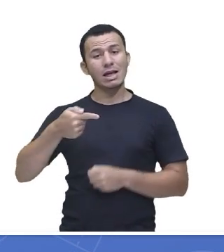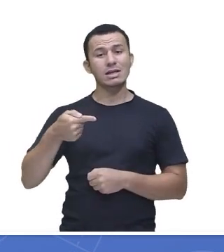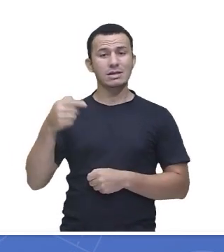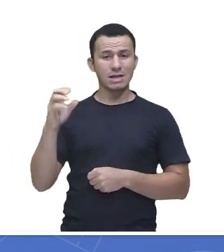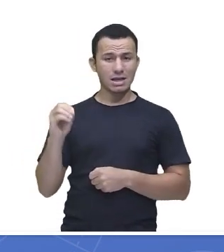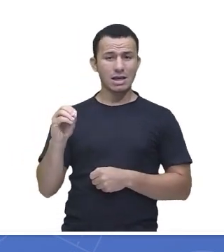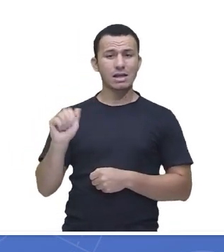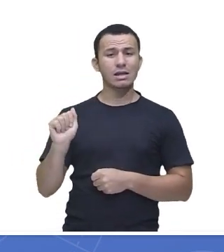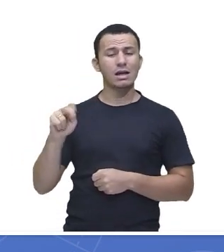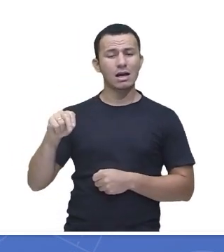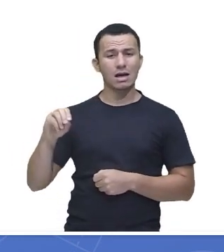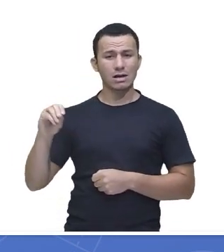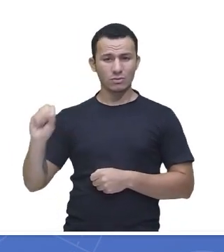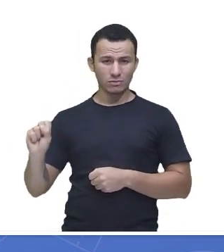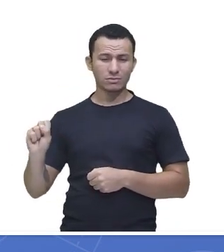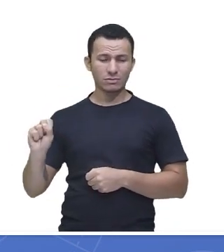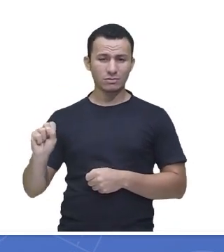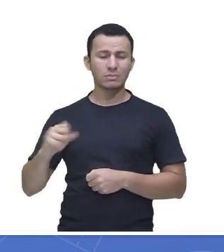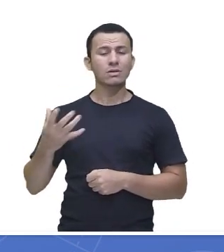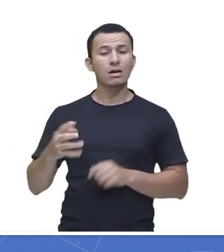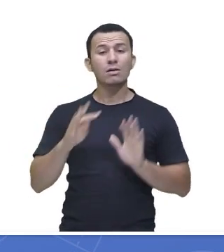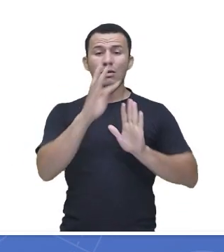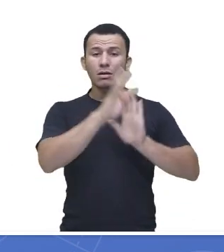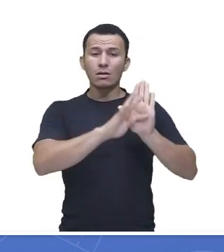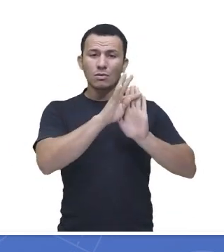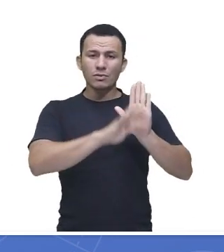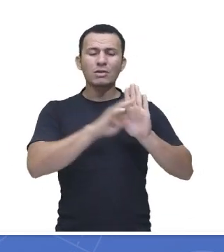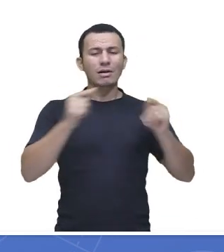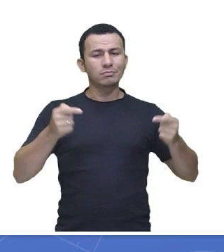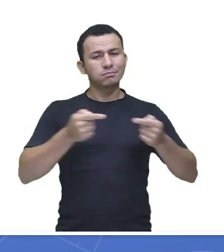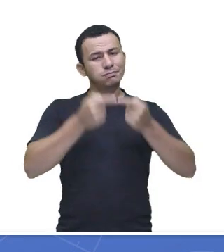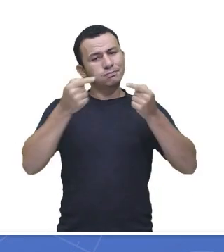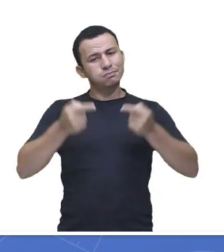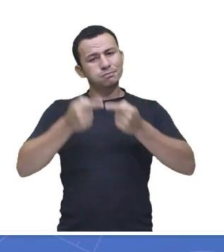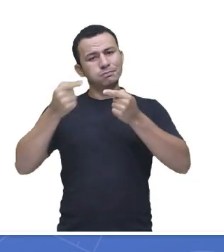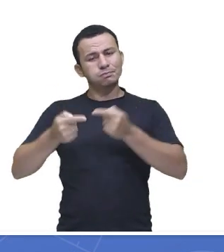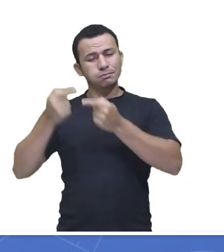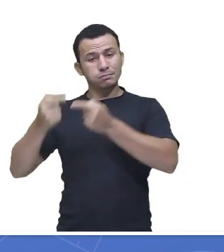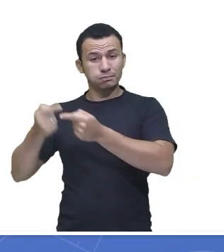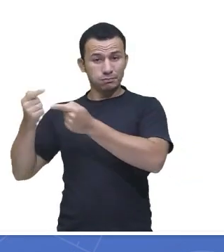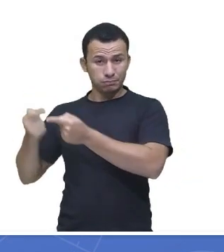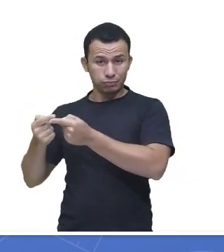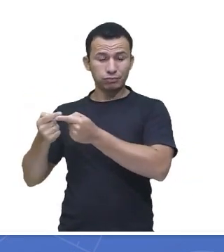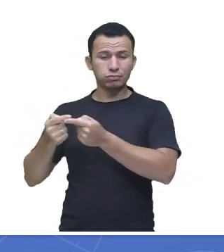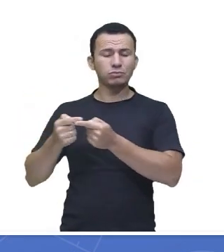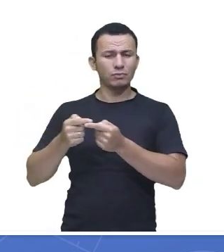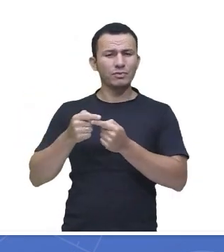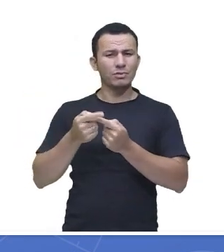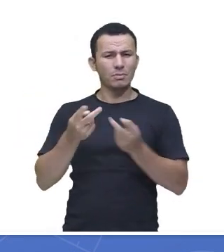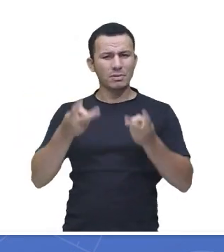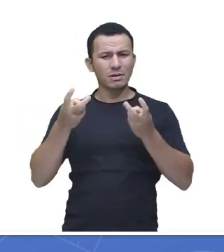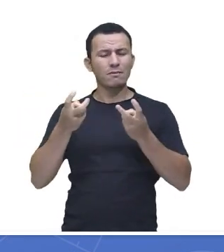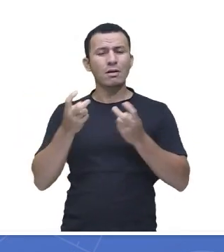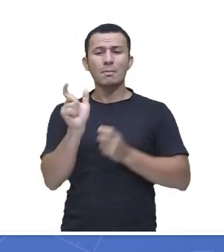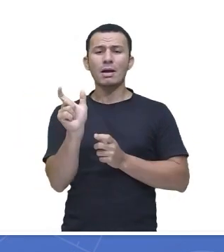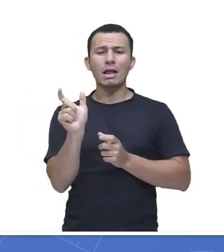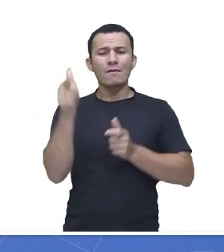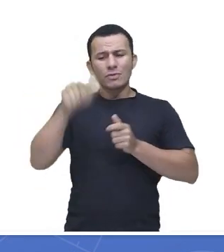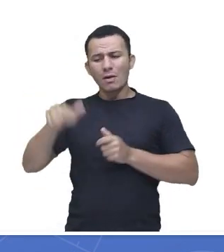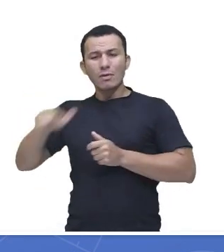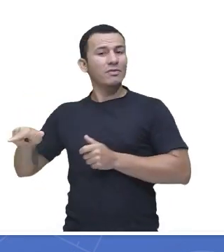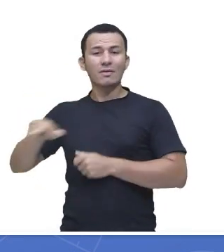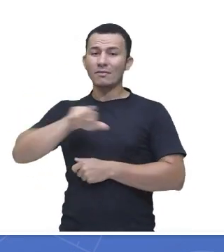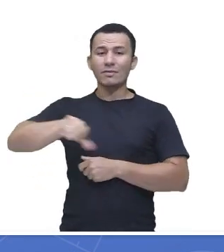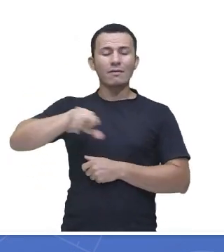aí com isto, o texto vai fazendo a progressão temática, o texto vai evoluindo sem fazer repetição de segmento. Então, de